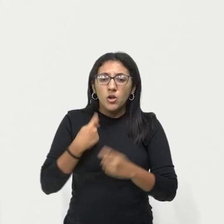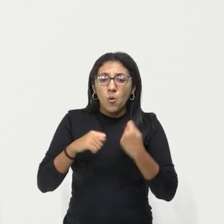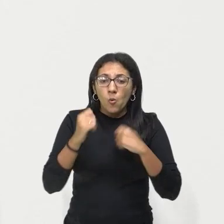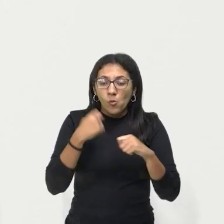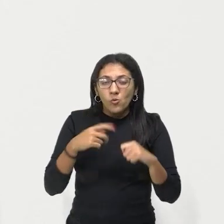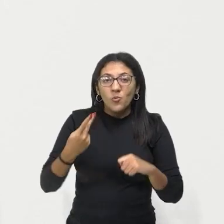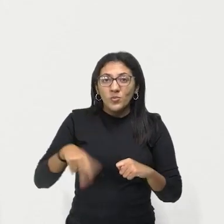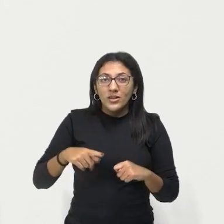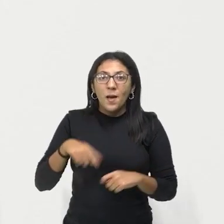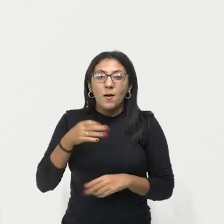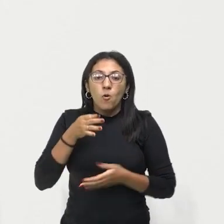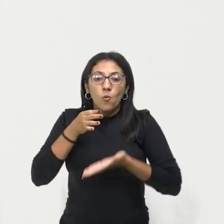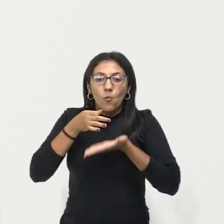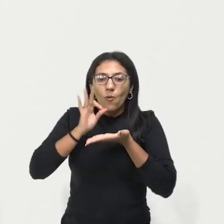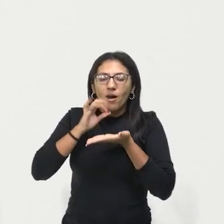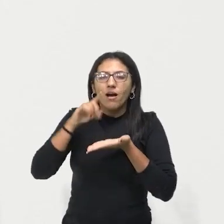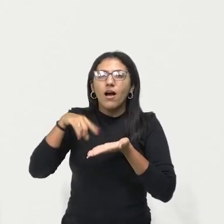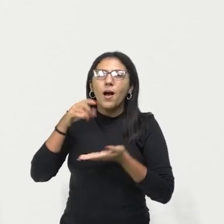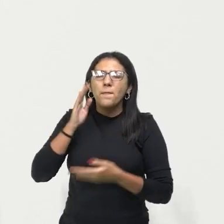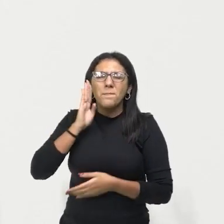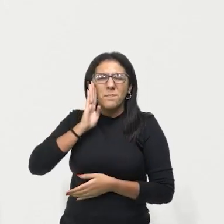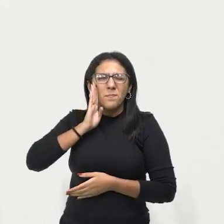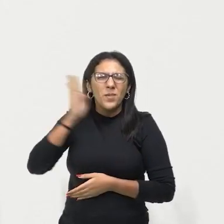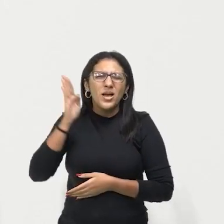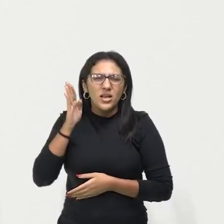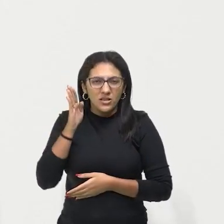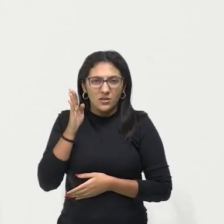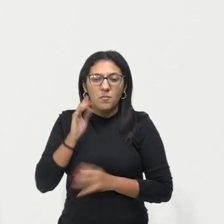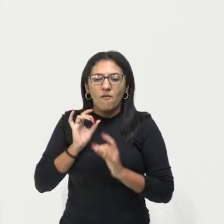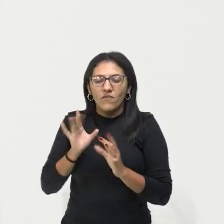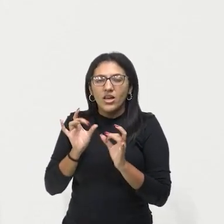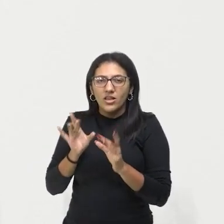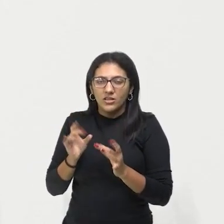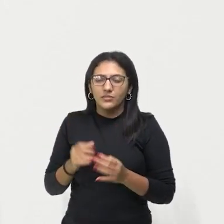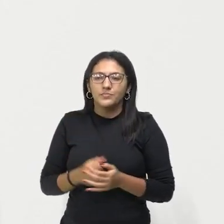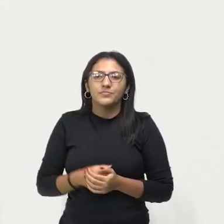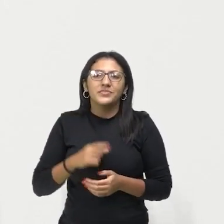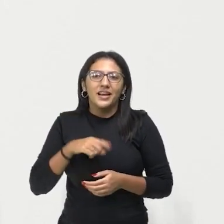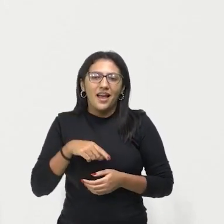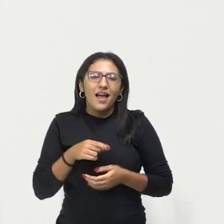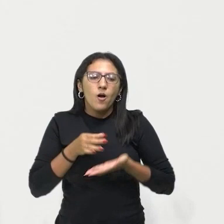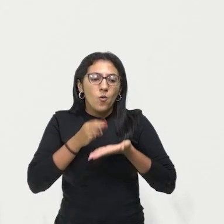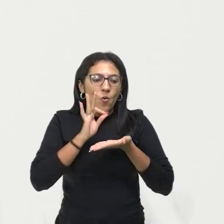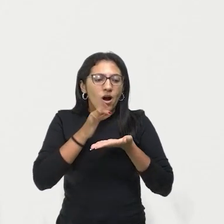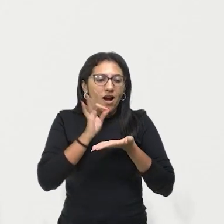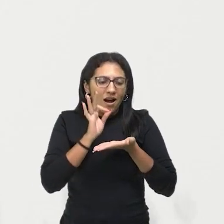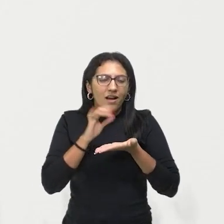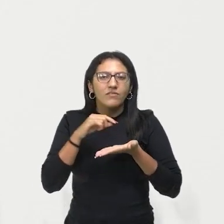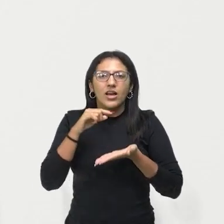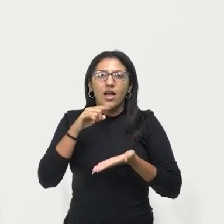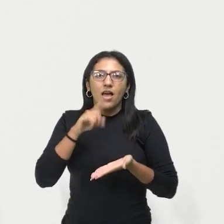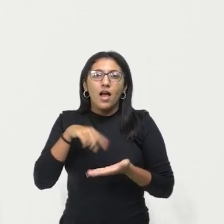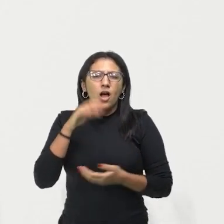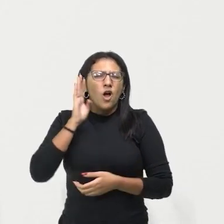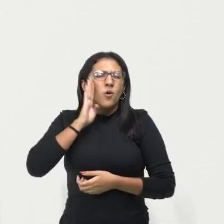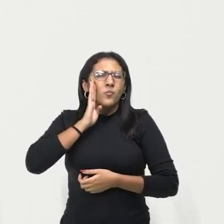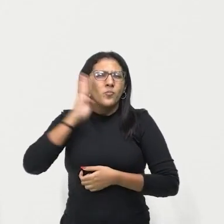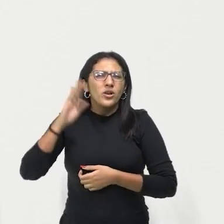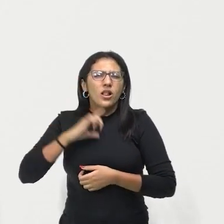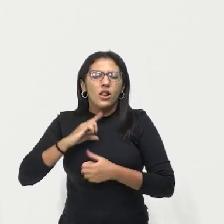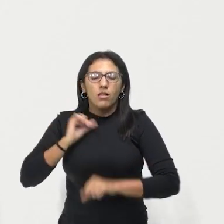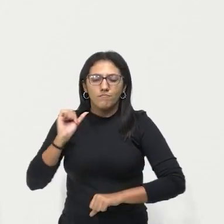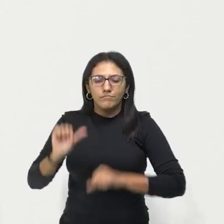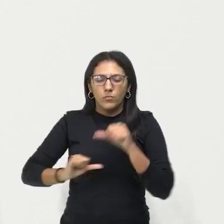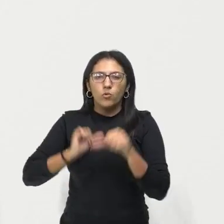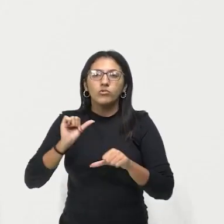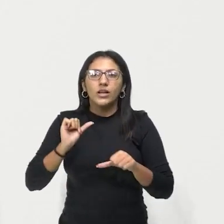era a principal base da economia nacional, tá bom? E aí o café vai ser o trampolim para a mudança do